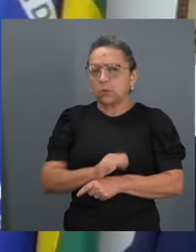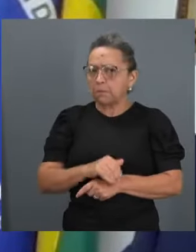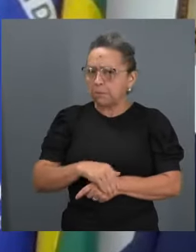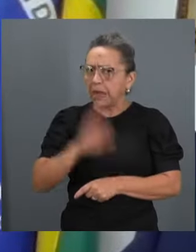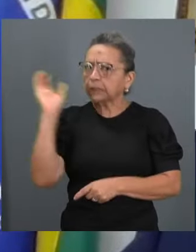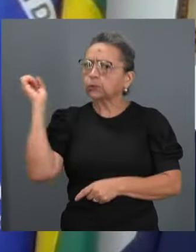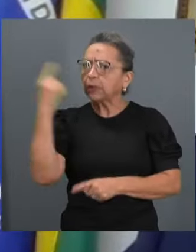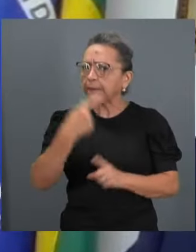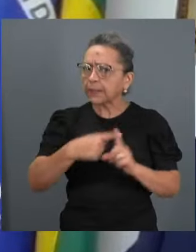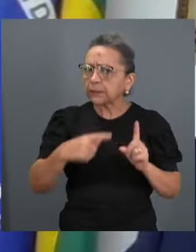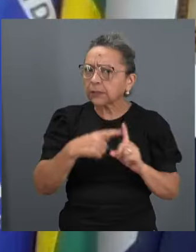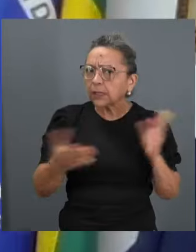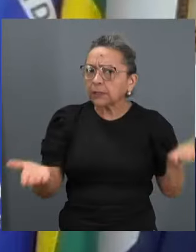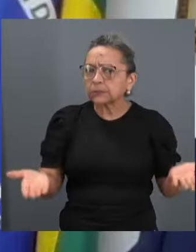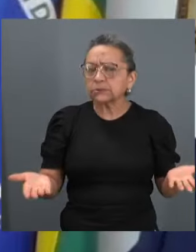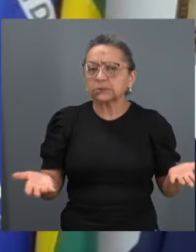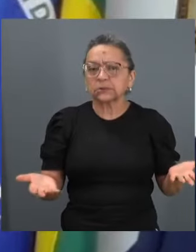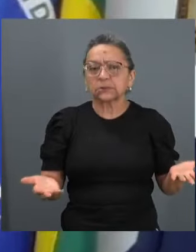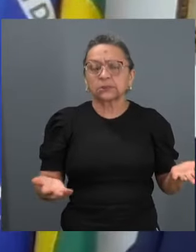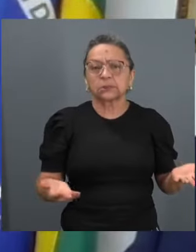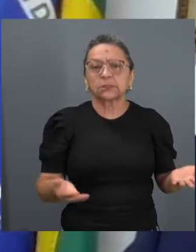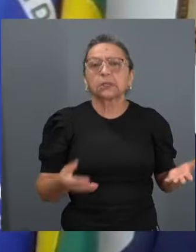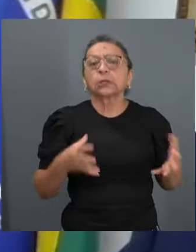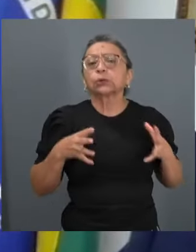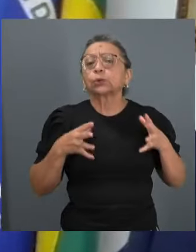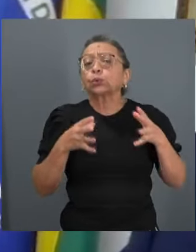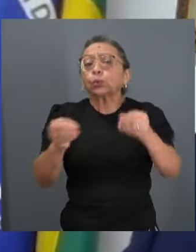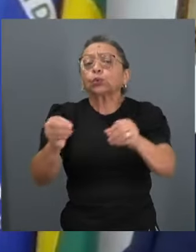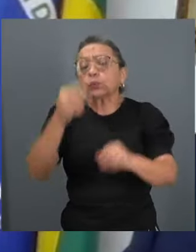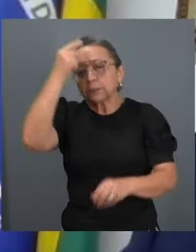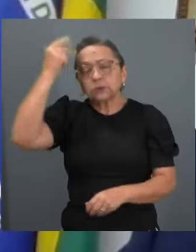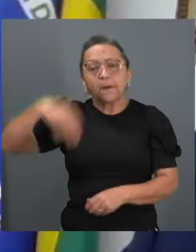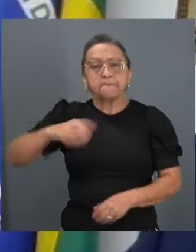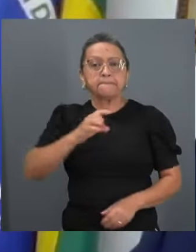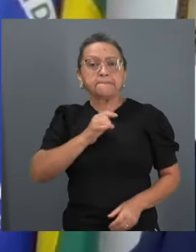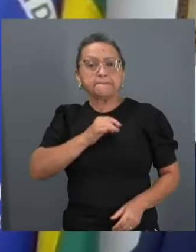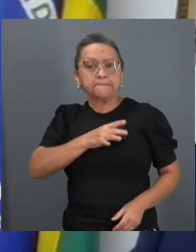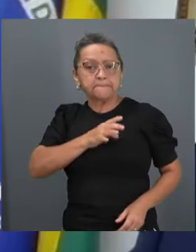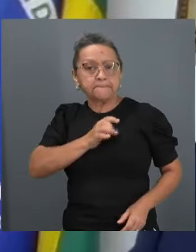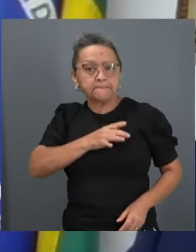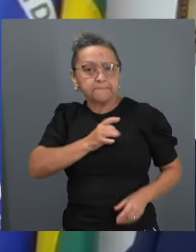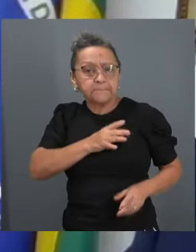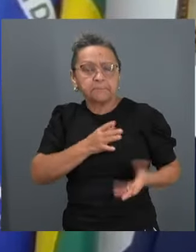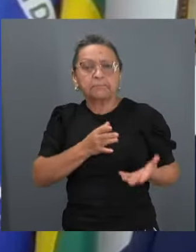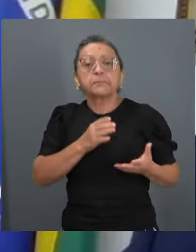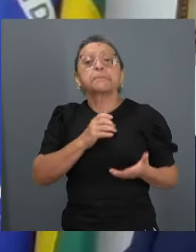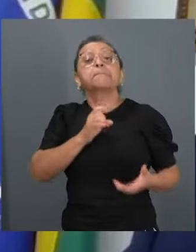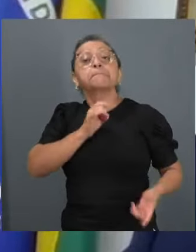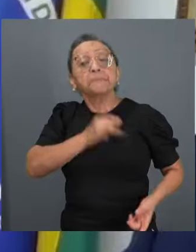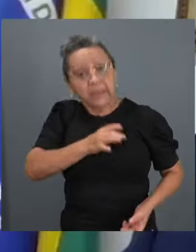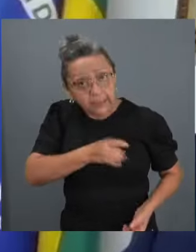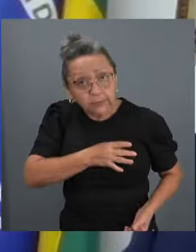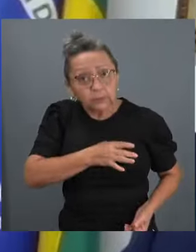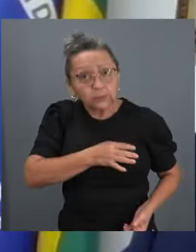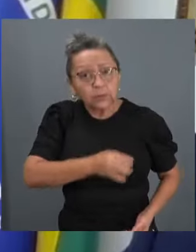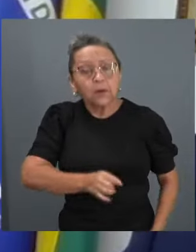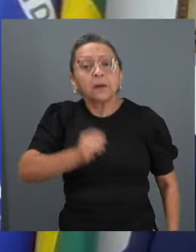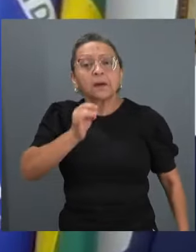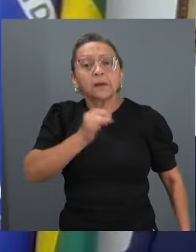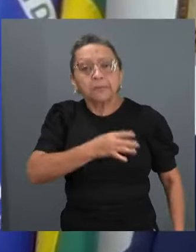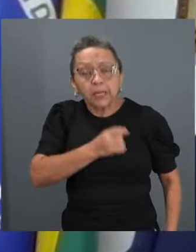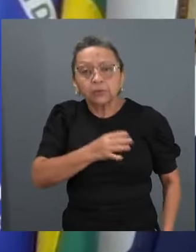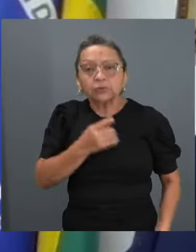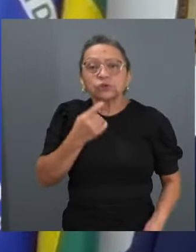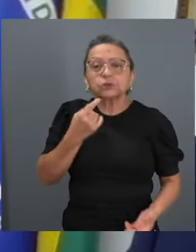mais que a metade dos brasileiros, estão com medo, repito, medo de falar